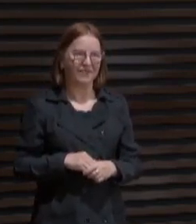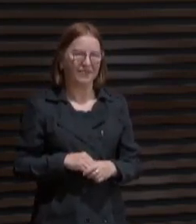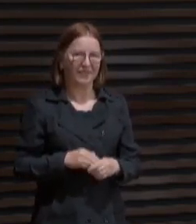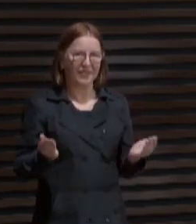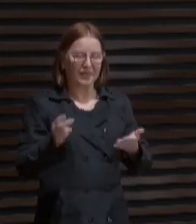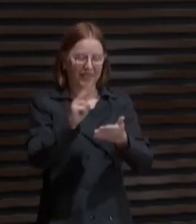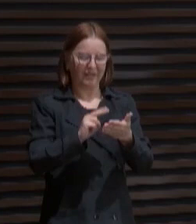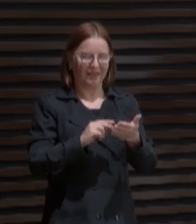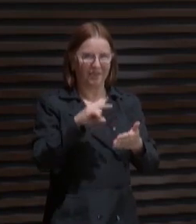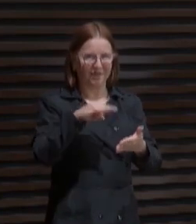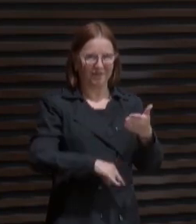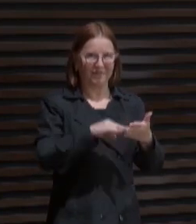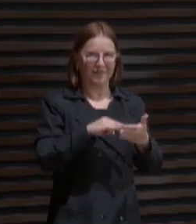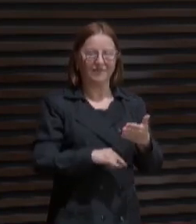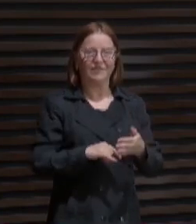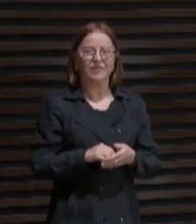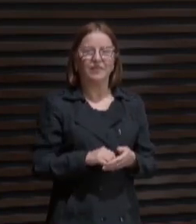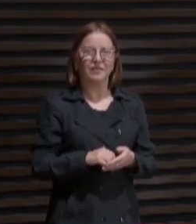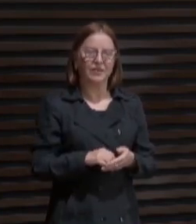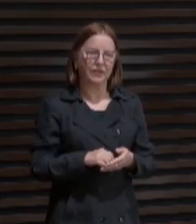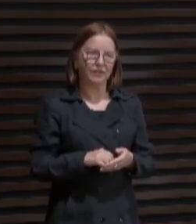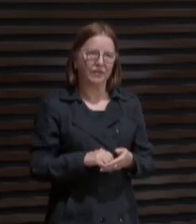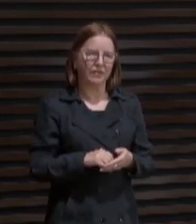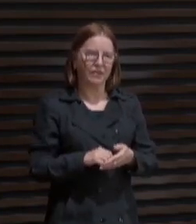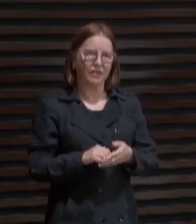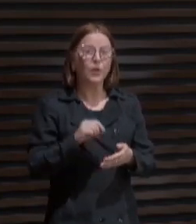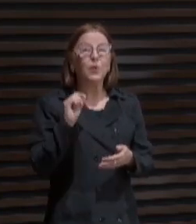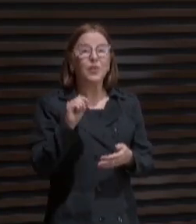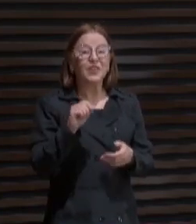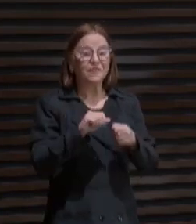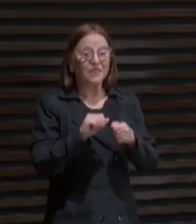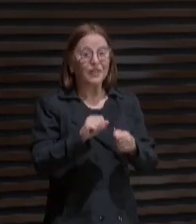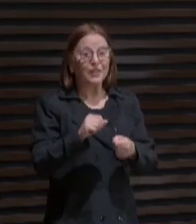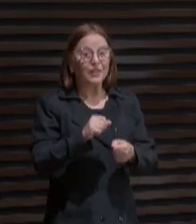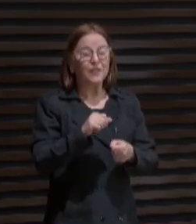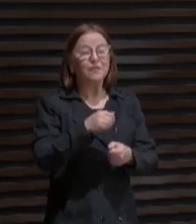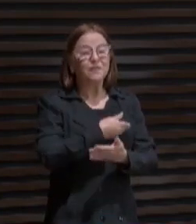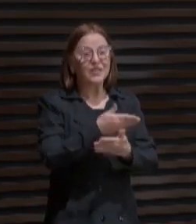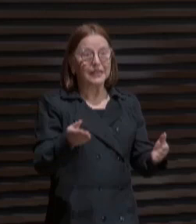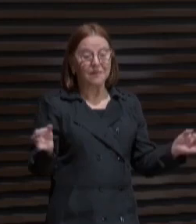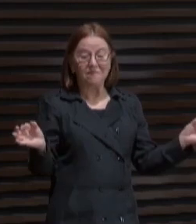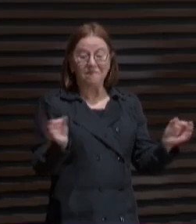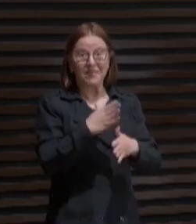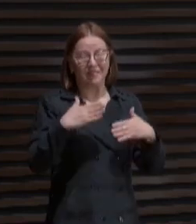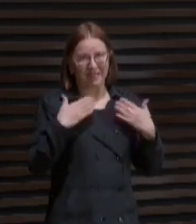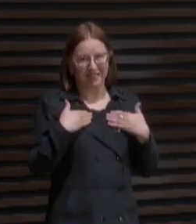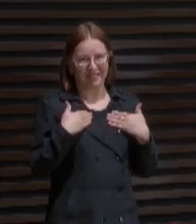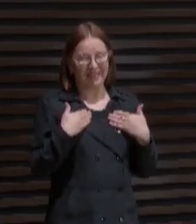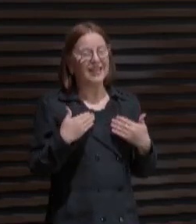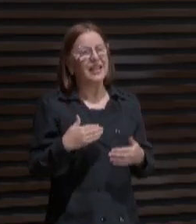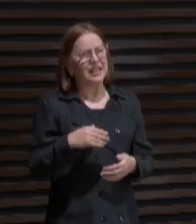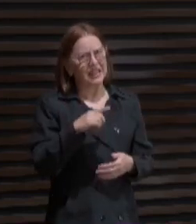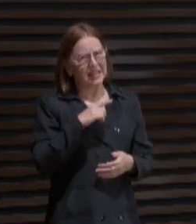do boletim. O que te faz pleno de alegria? Há algo ou alguém que te faz